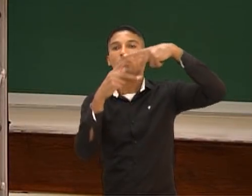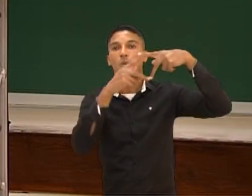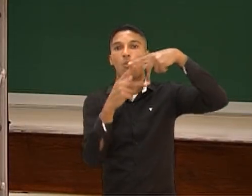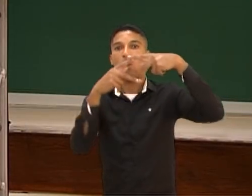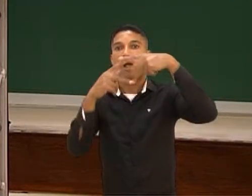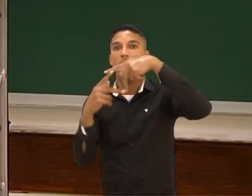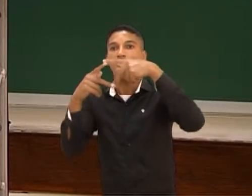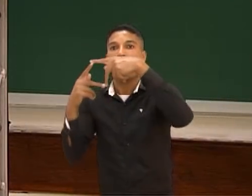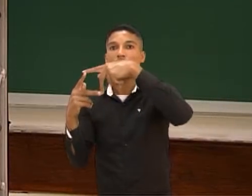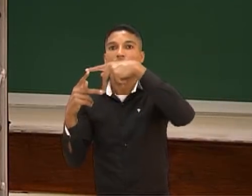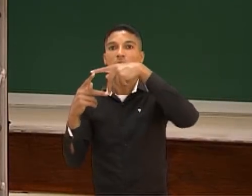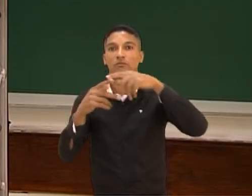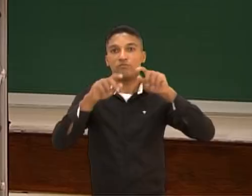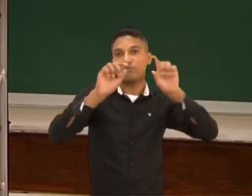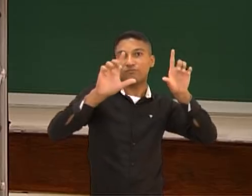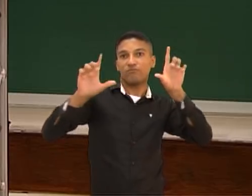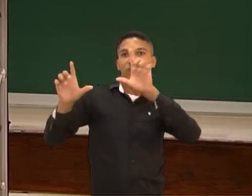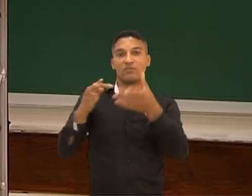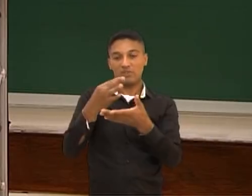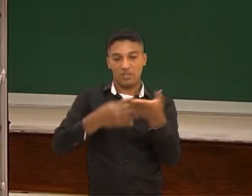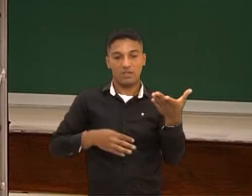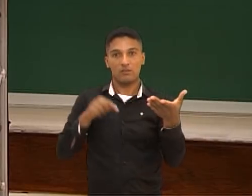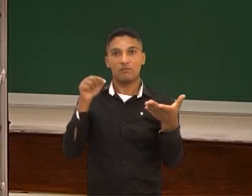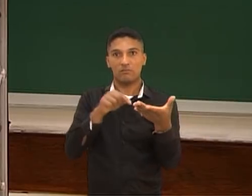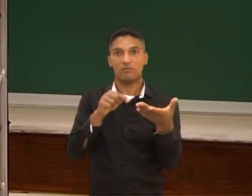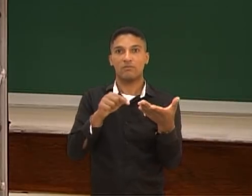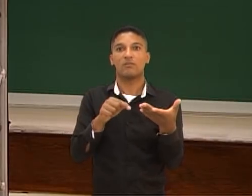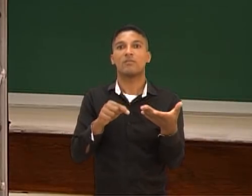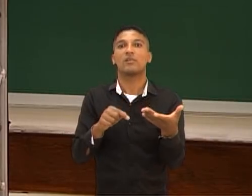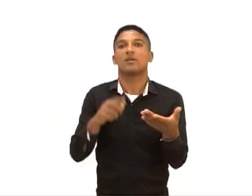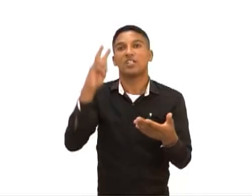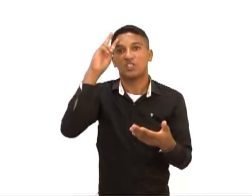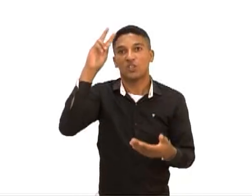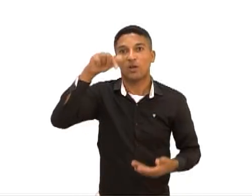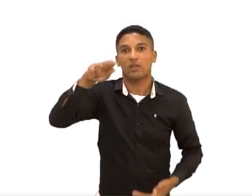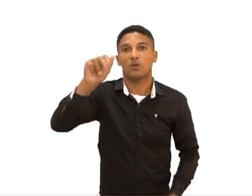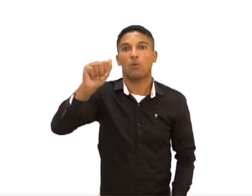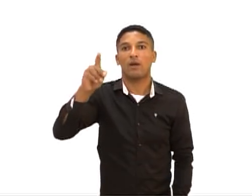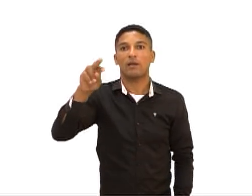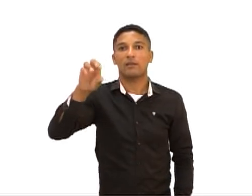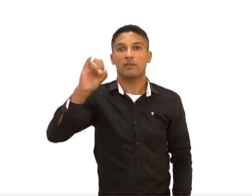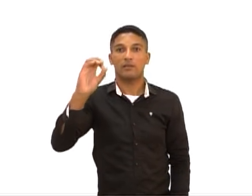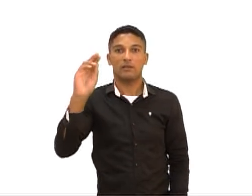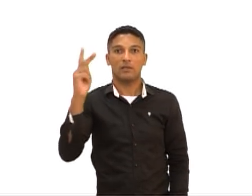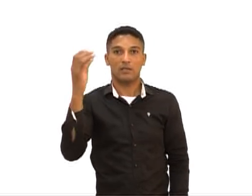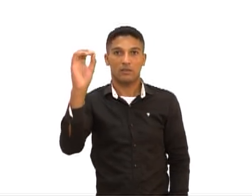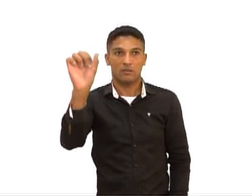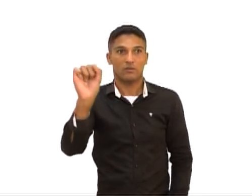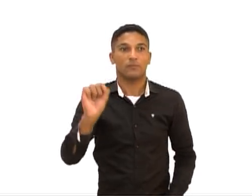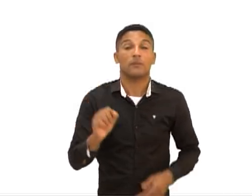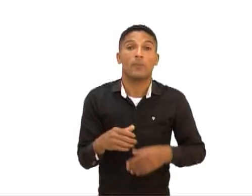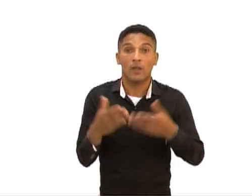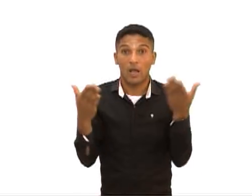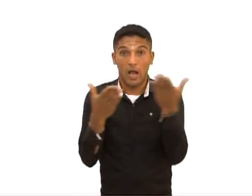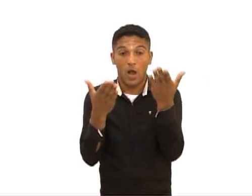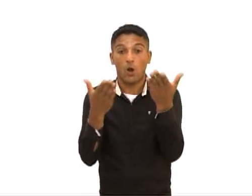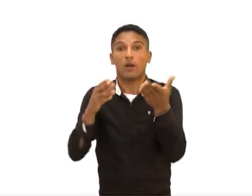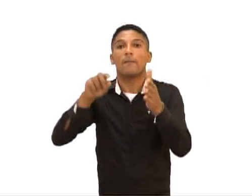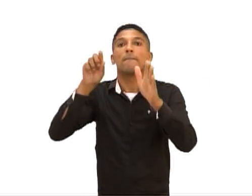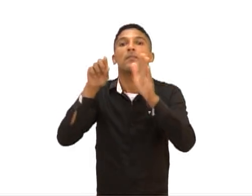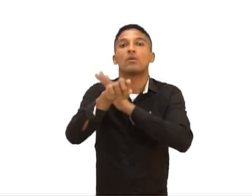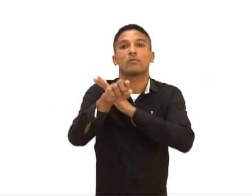especificidades, certo? Então, vamos para a nossa primeira questão de hoje. A que gênero discursivo pertence o texto que você acabou de